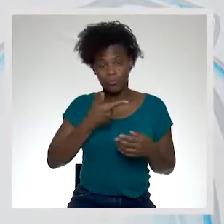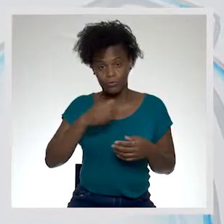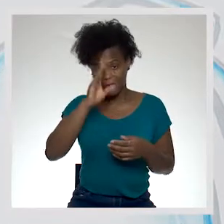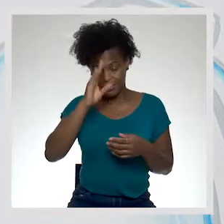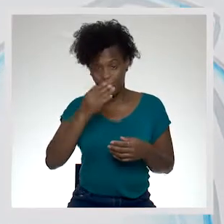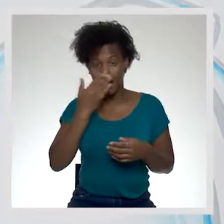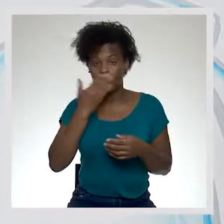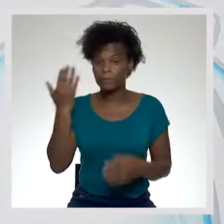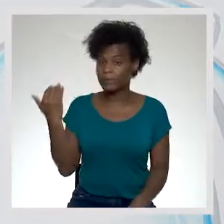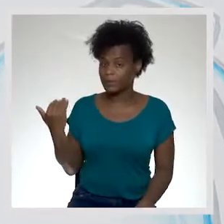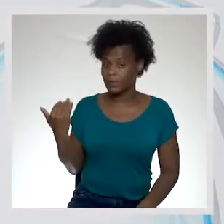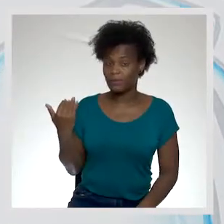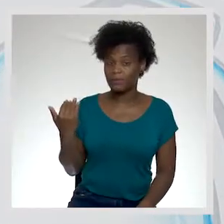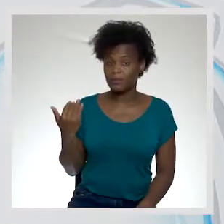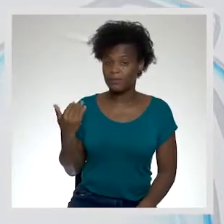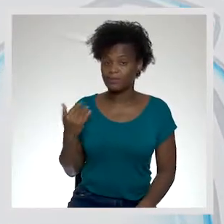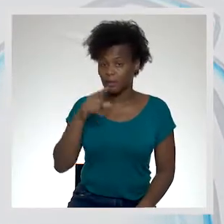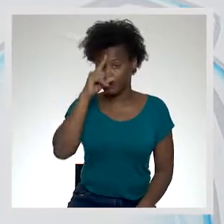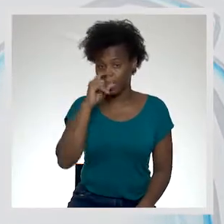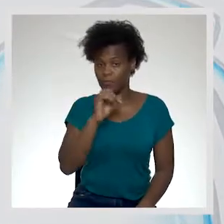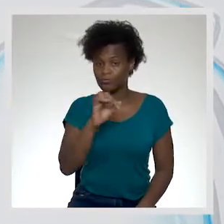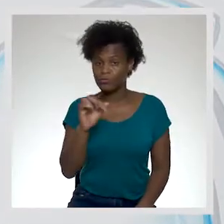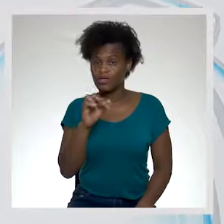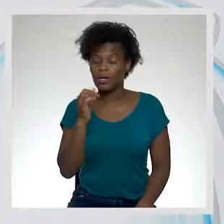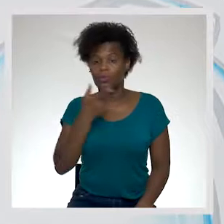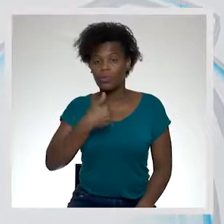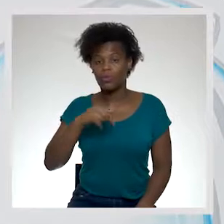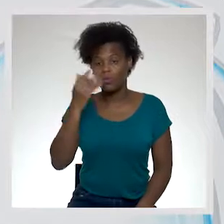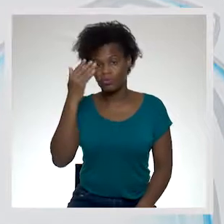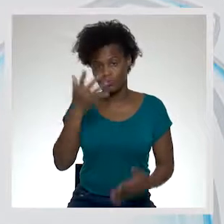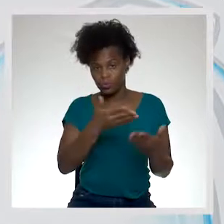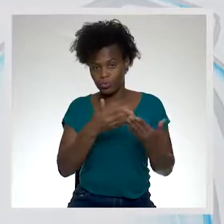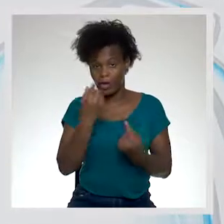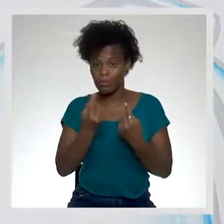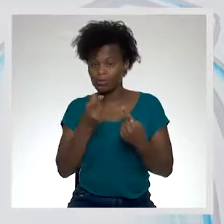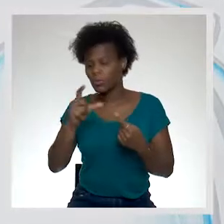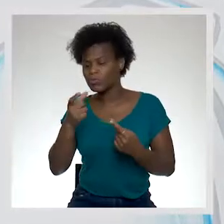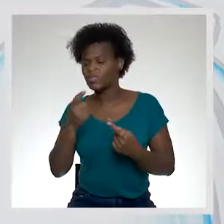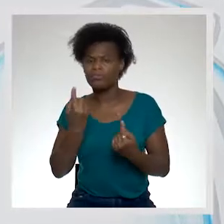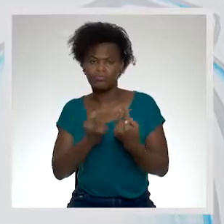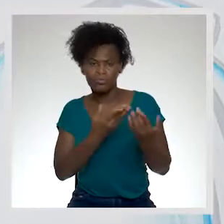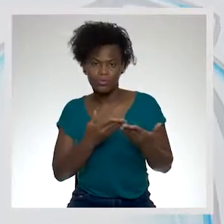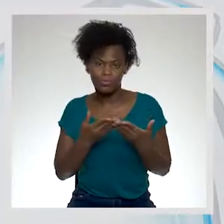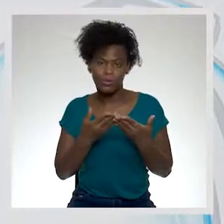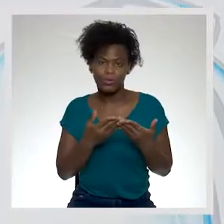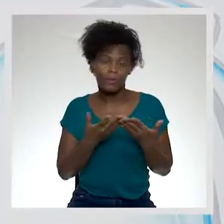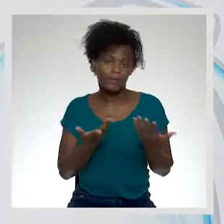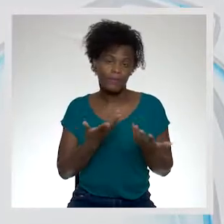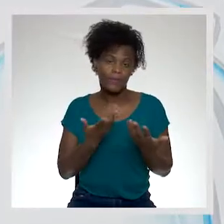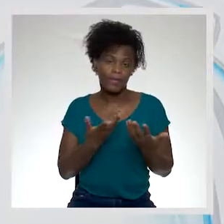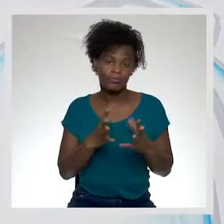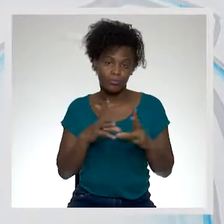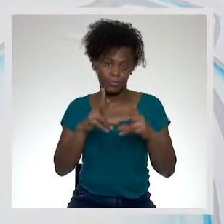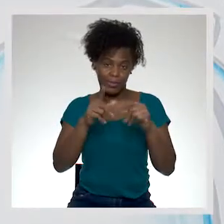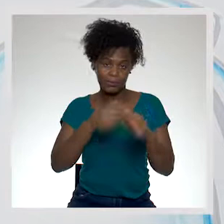passada, é bem recordar-vos, nós estudamos alguns conceitos de